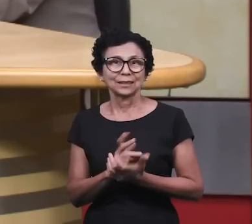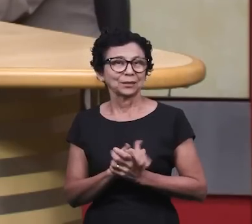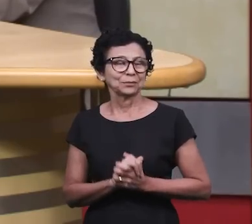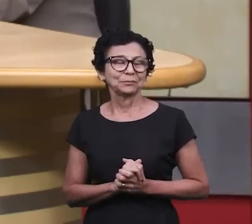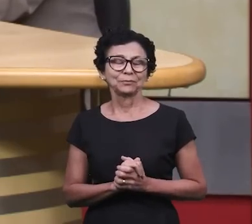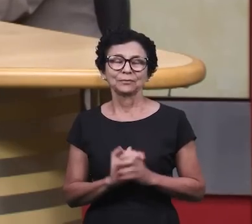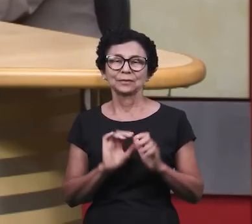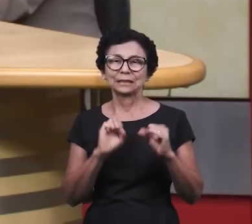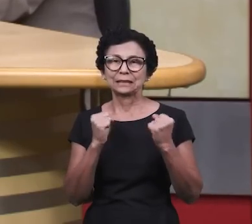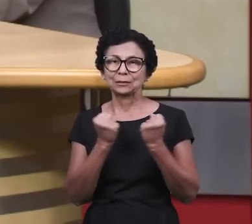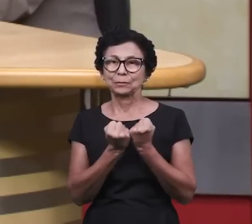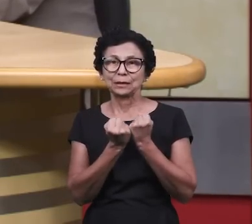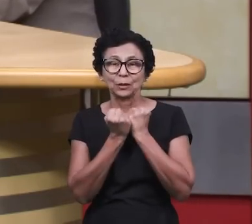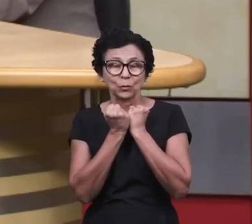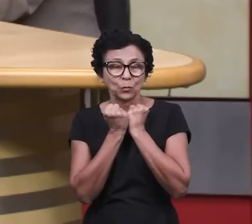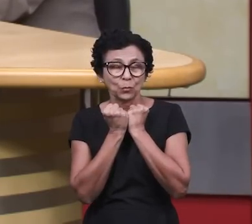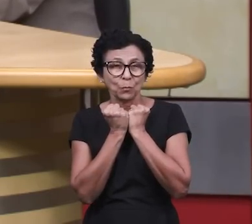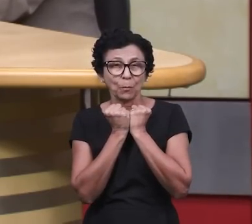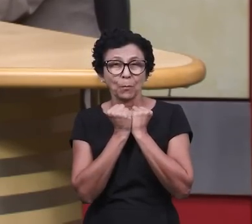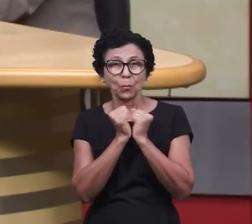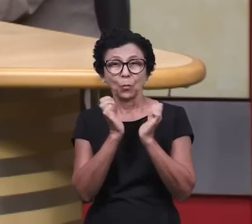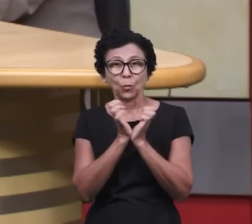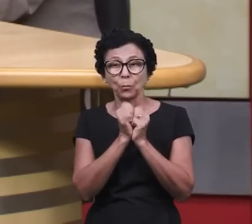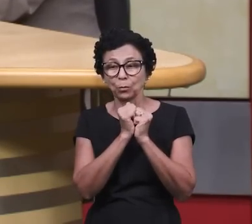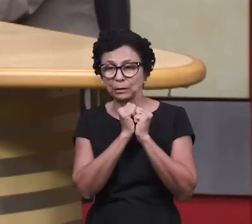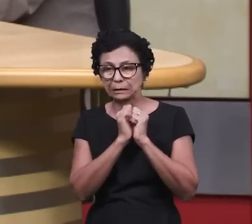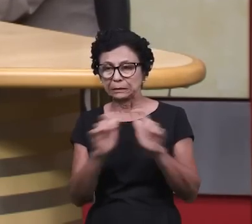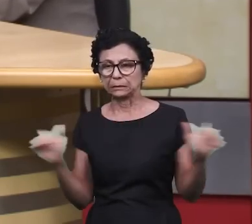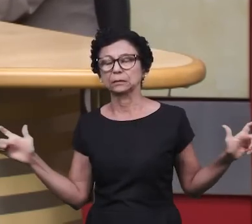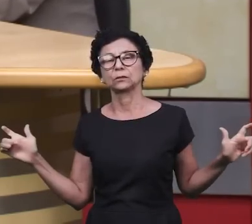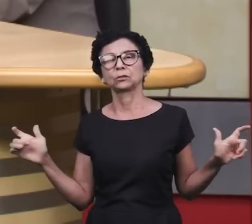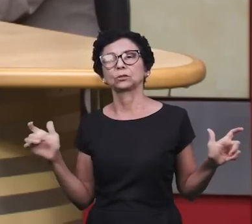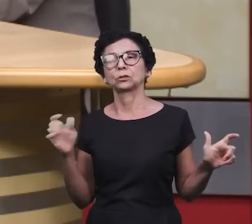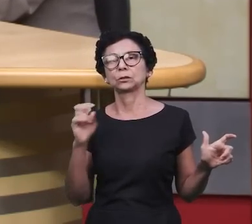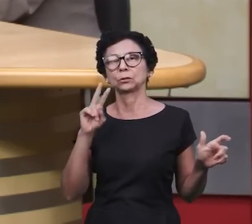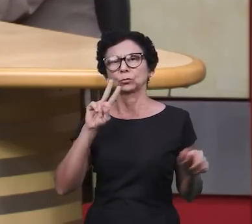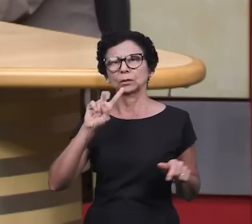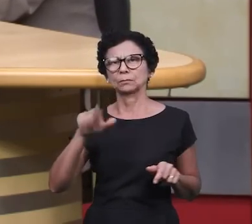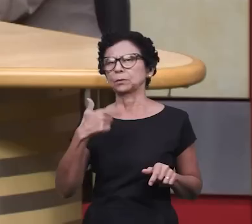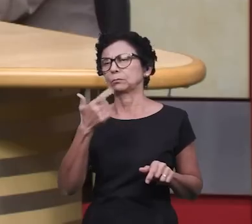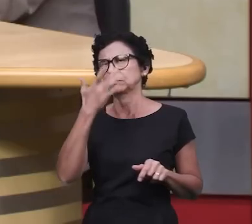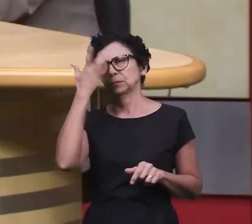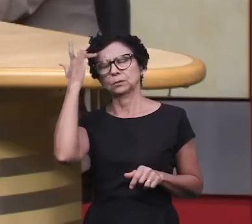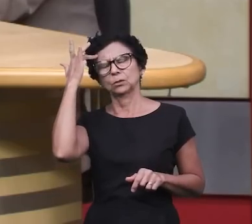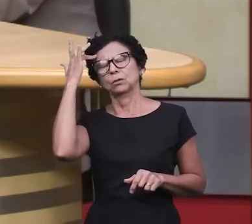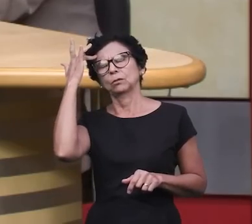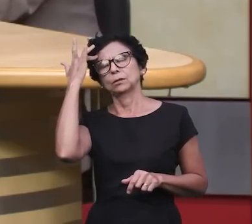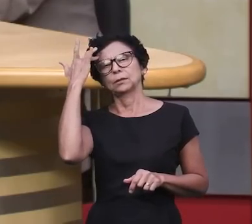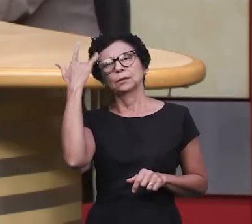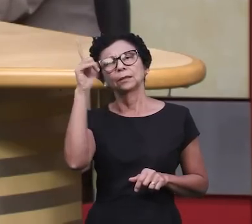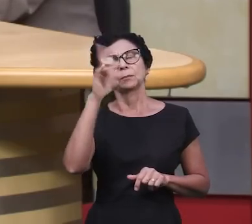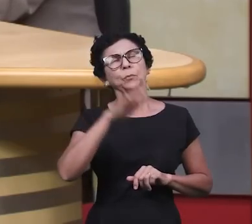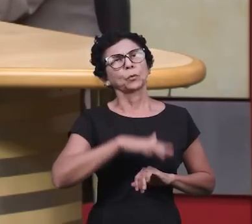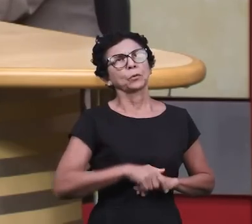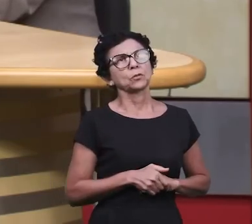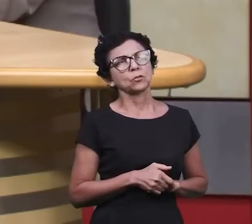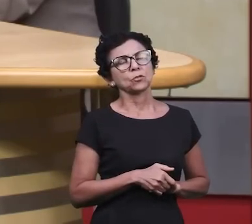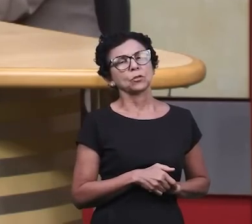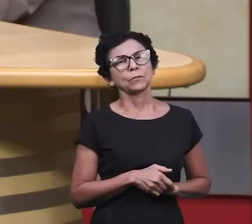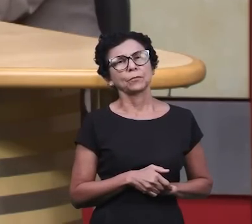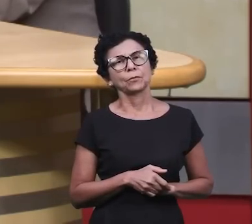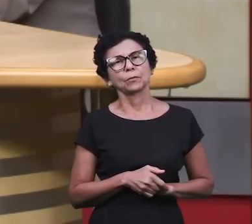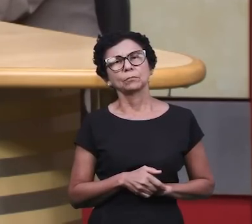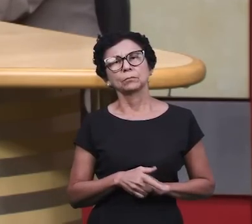ainda, né? Logo bem no início, né? Depois disso tivemos outros seminários em vários outros locais, como em Gana, por exemplo,